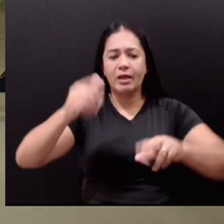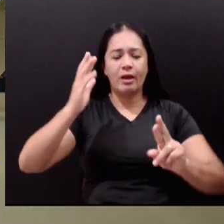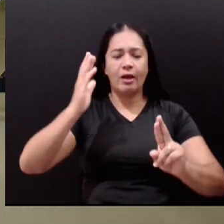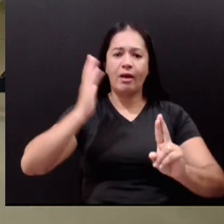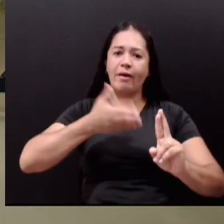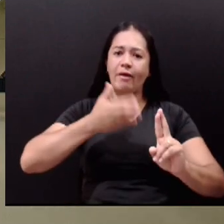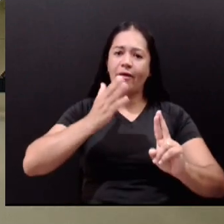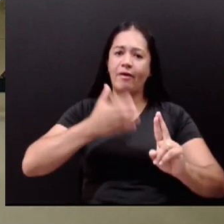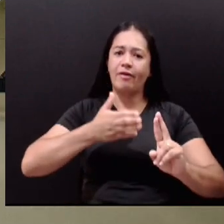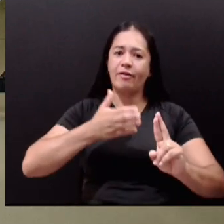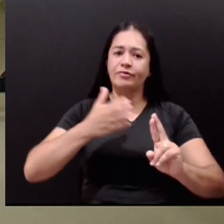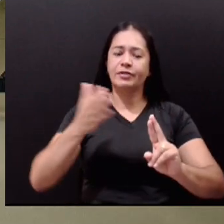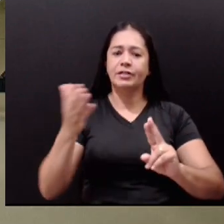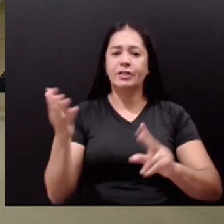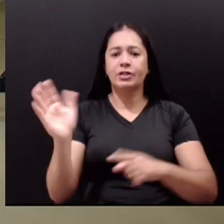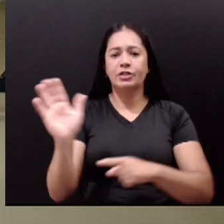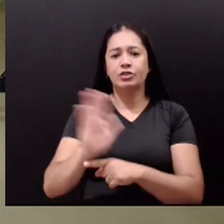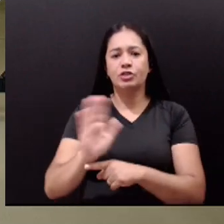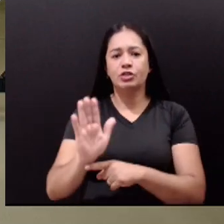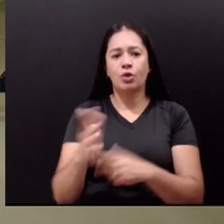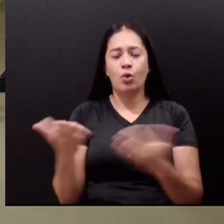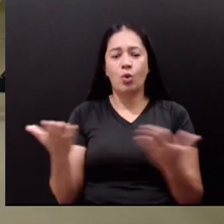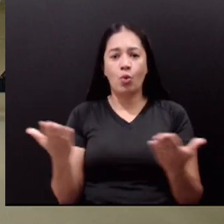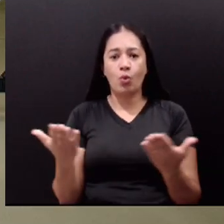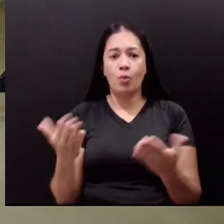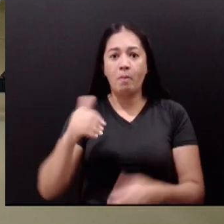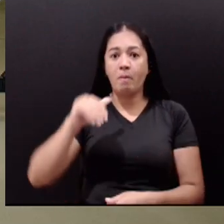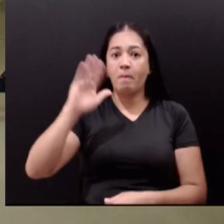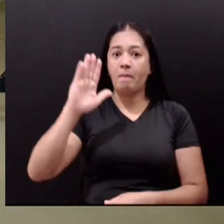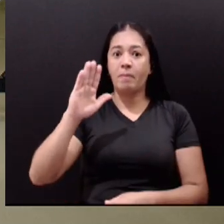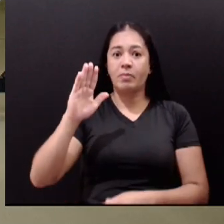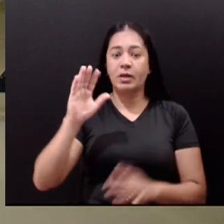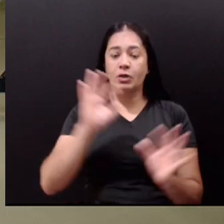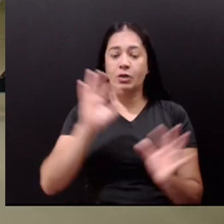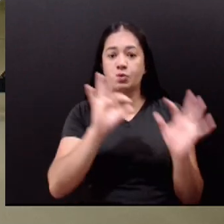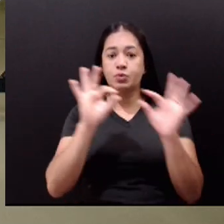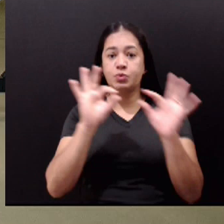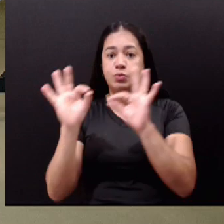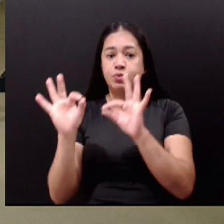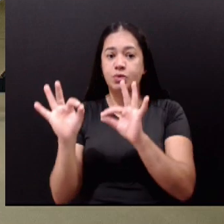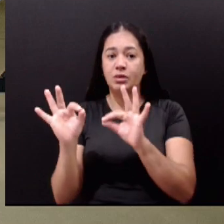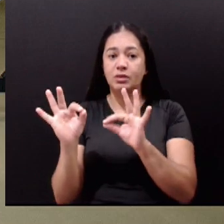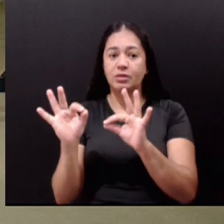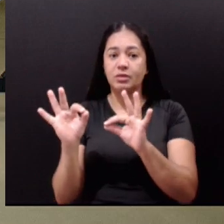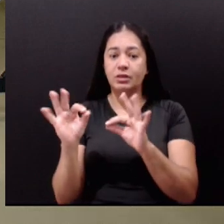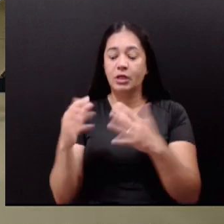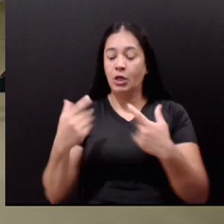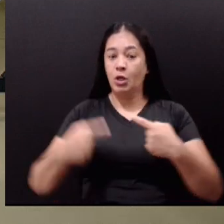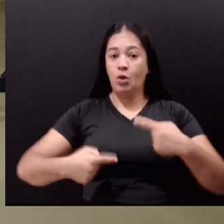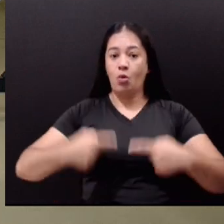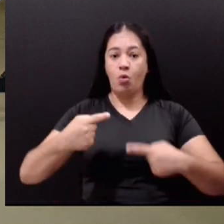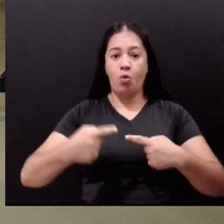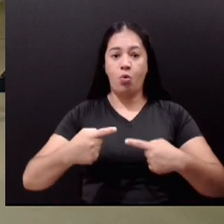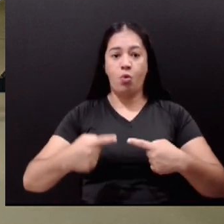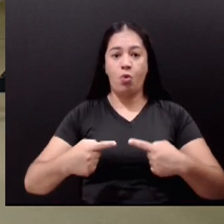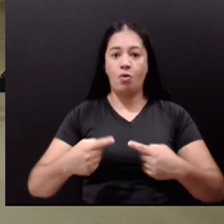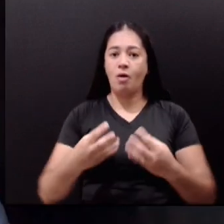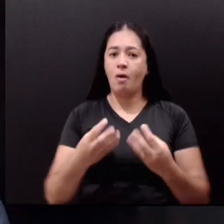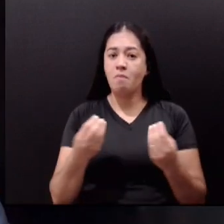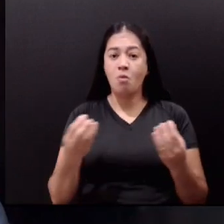hoje é um dos filmes mais minisséries mais assistidas e, virou uma polêmica, e o debate é muito necessário,